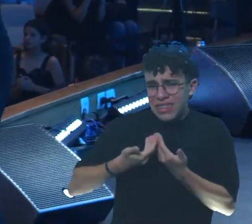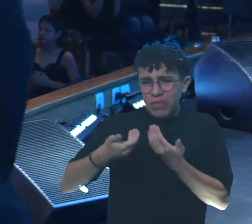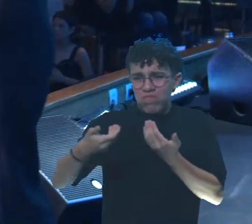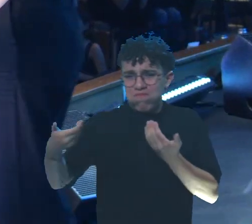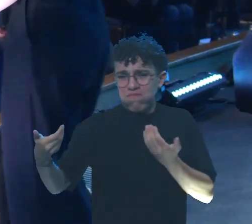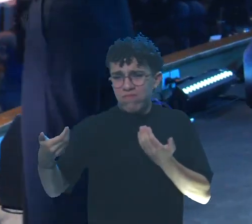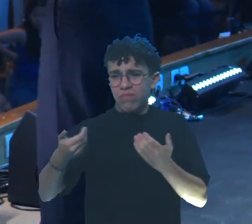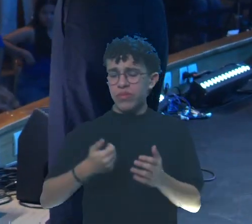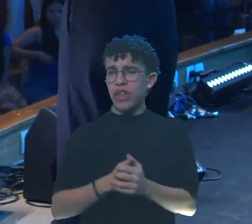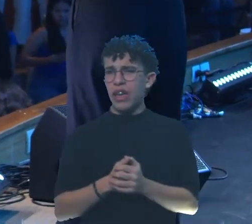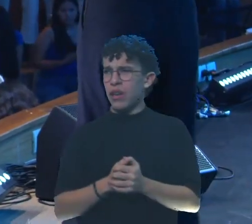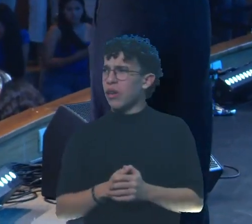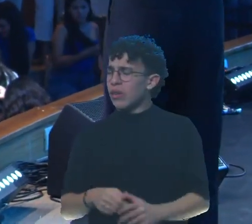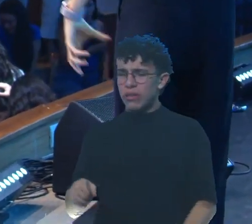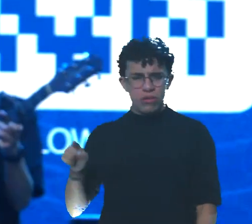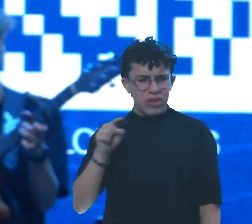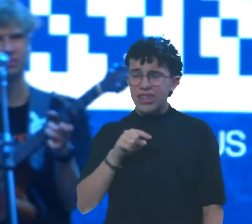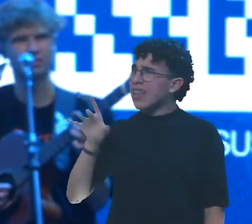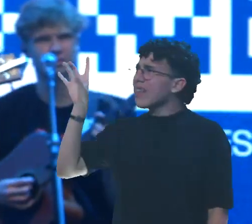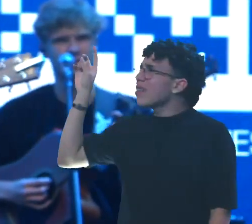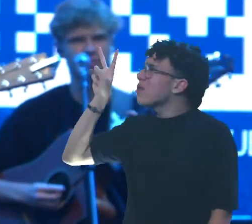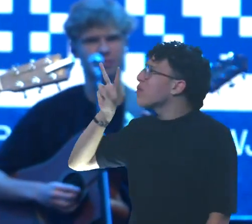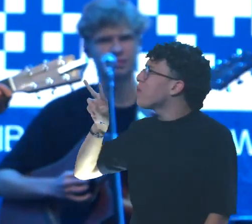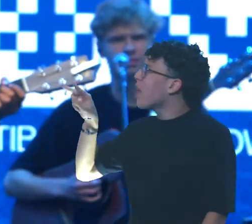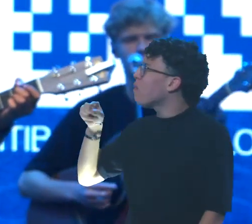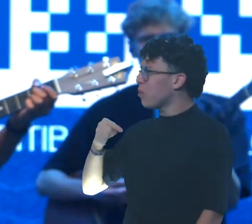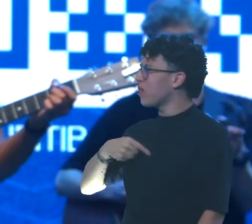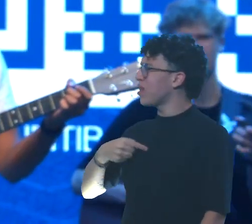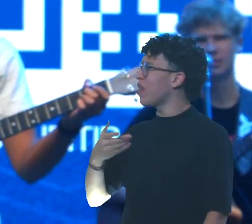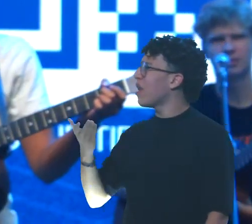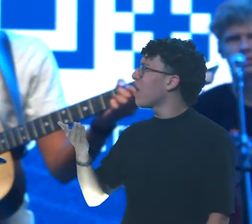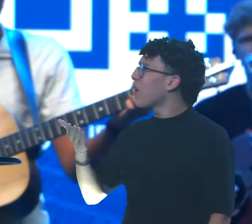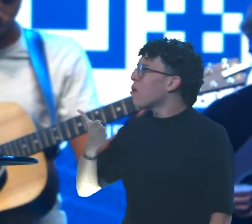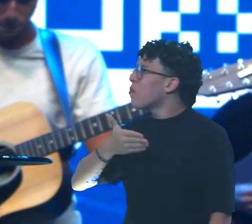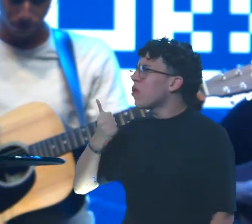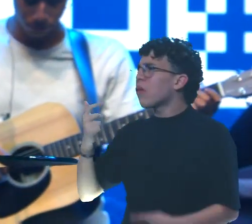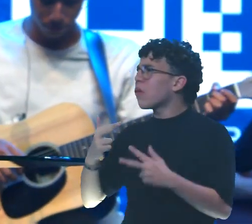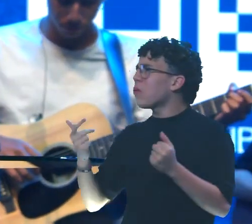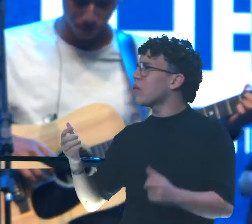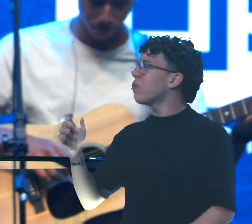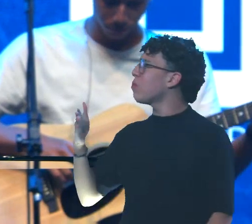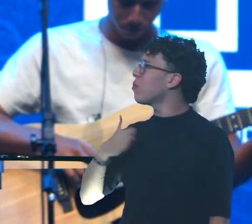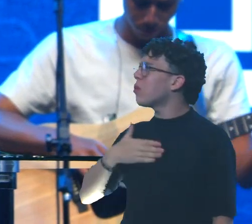poder olhar para um Deus e dizer que Ele é a melhor coisa da sua vida.